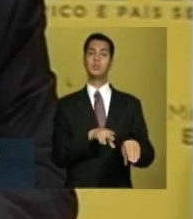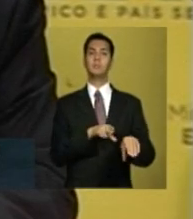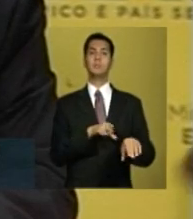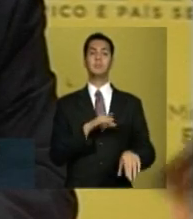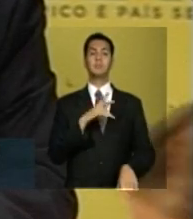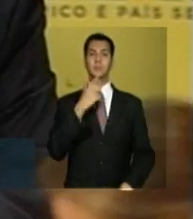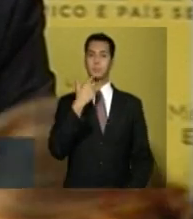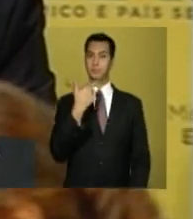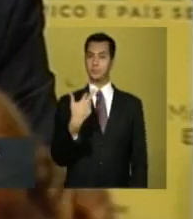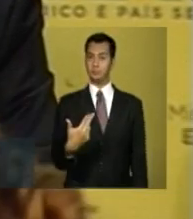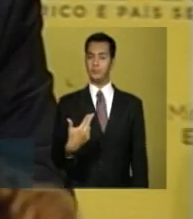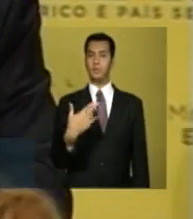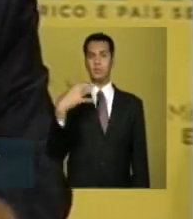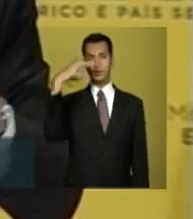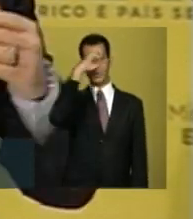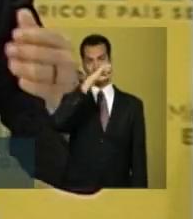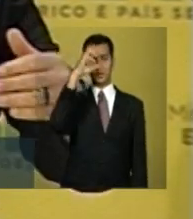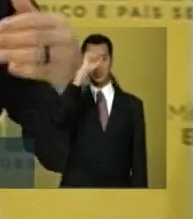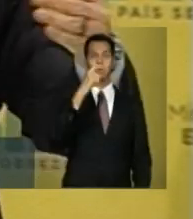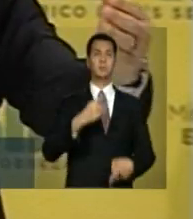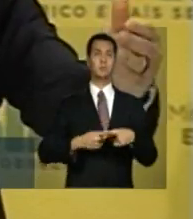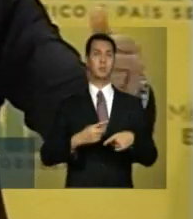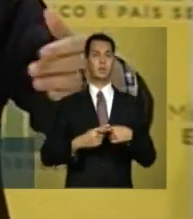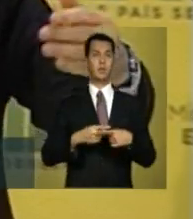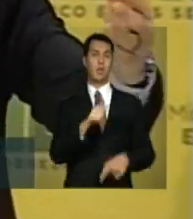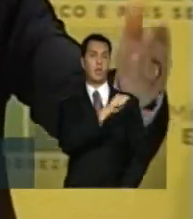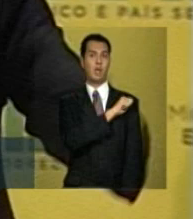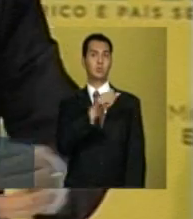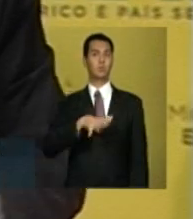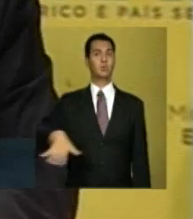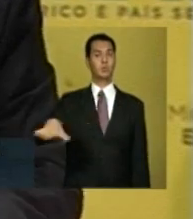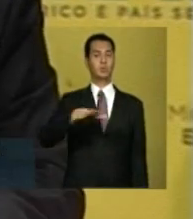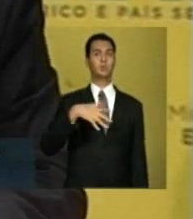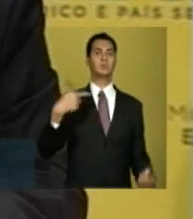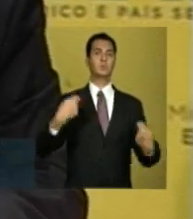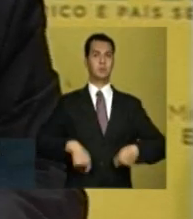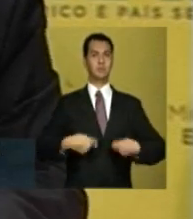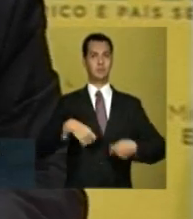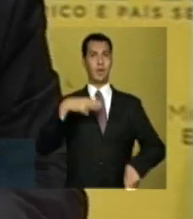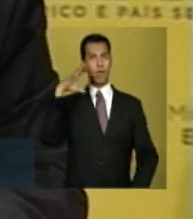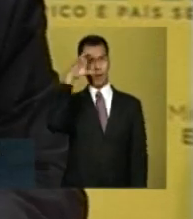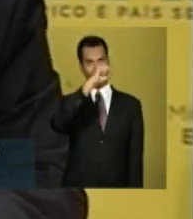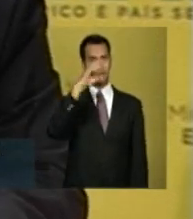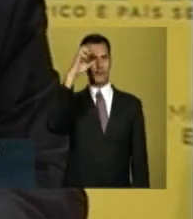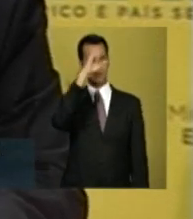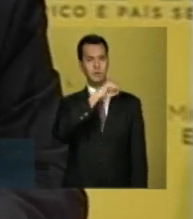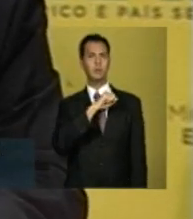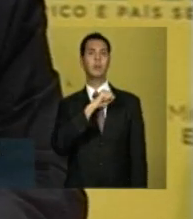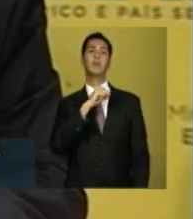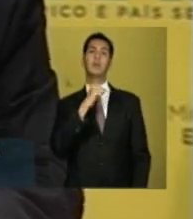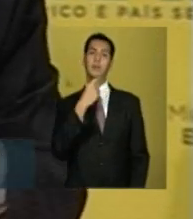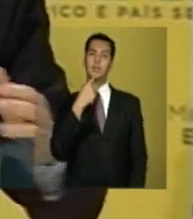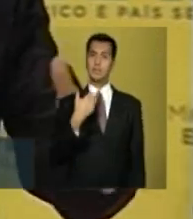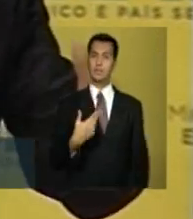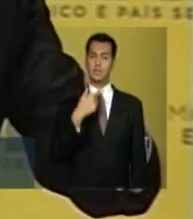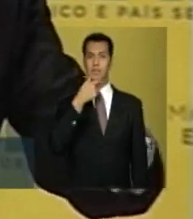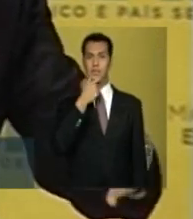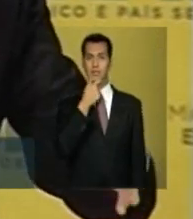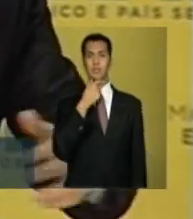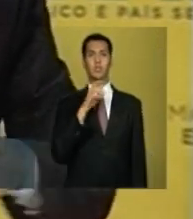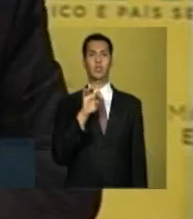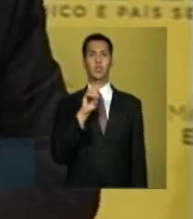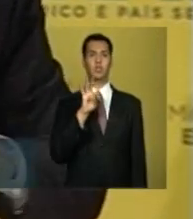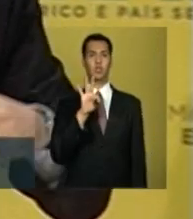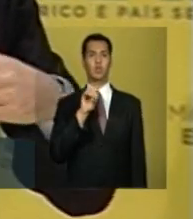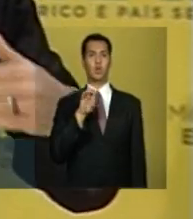restrição que nós temos né os alunos precisam ter o tofel para Universidade de língua inglesa poderão ficar se